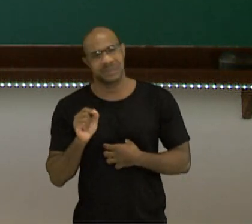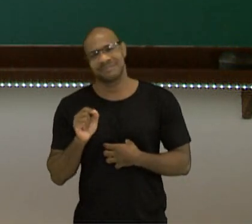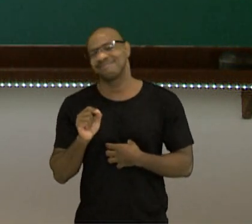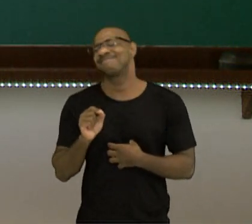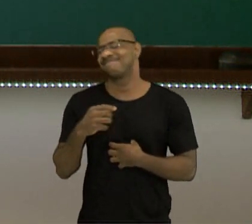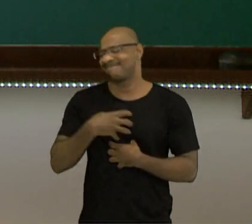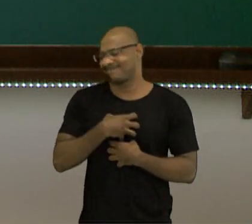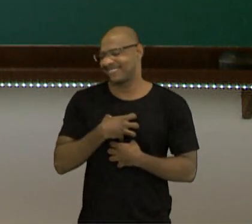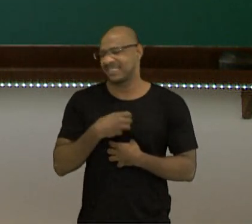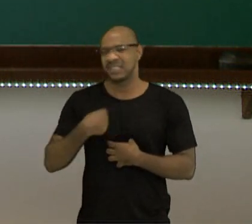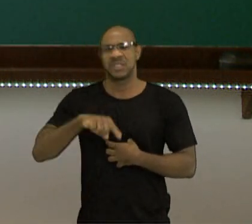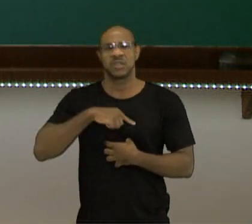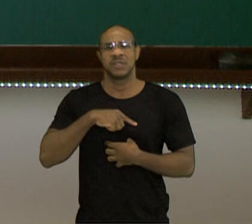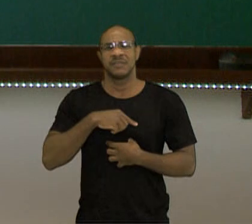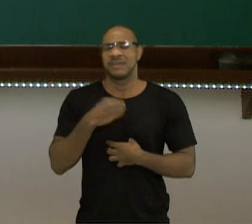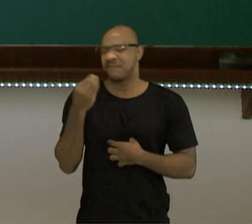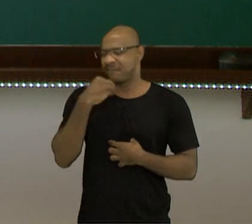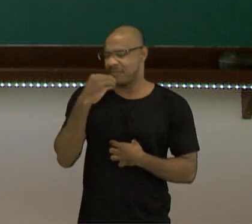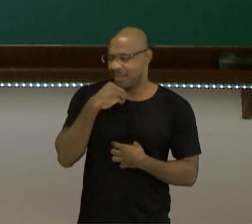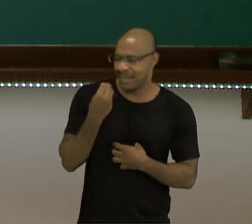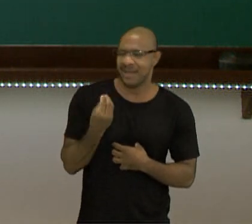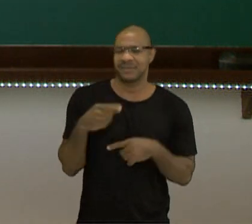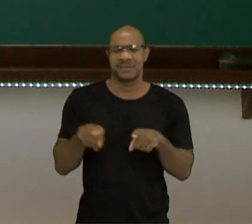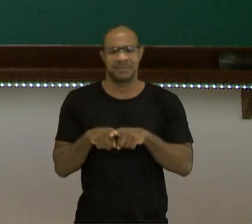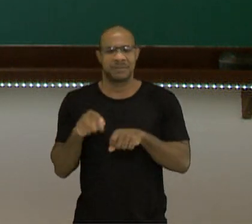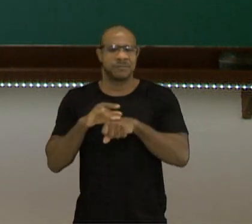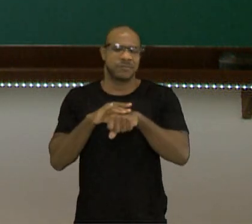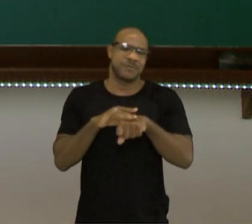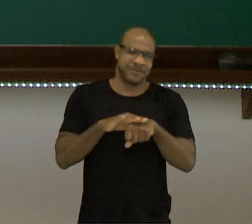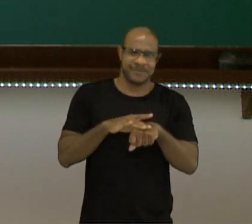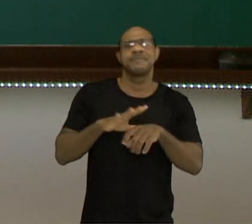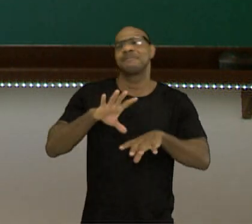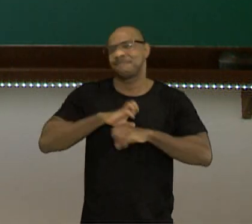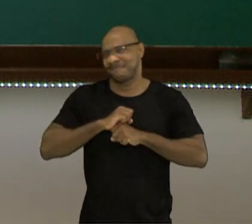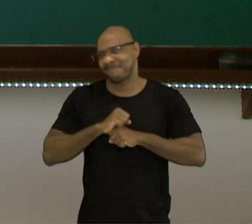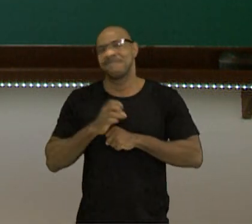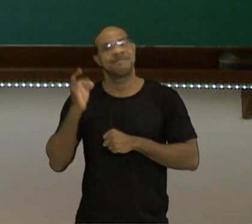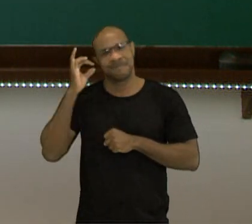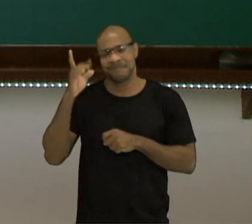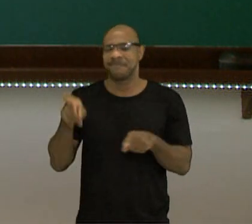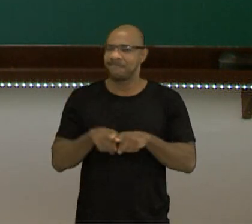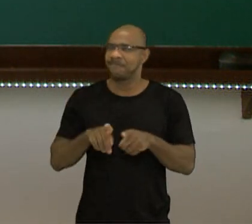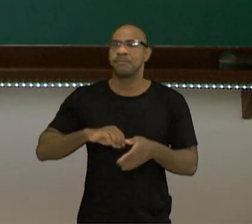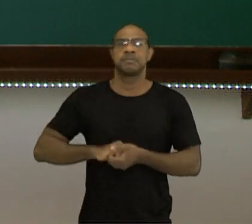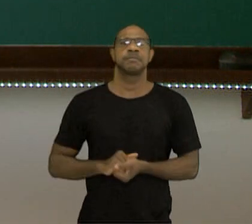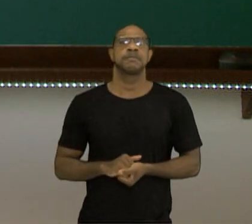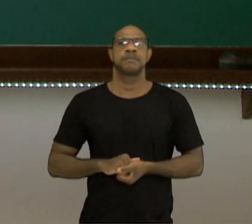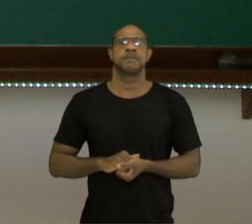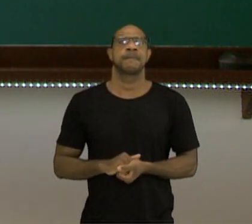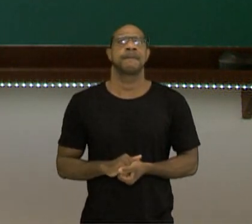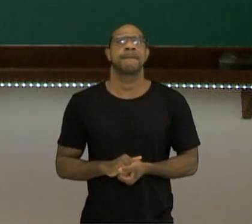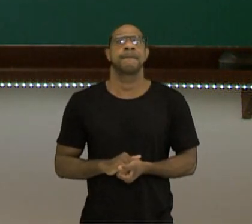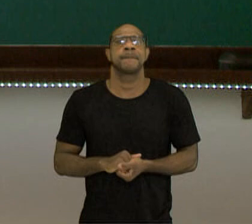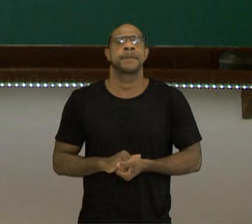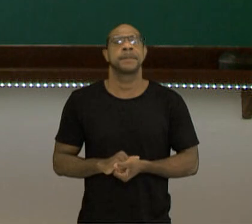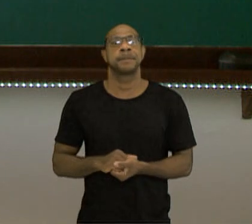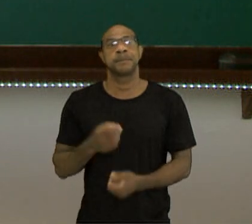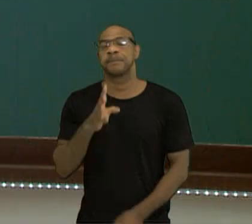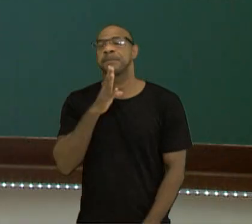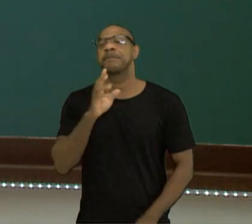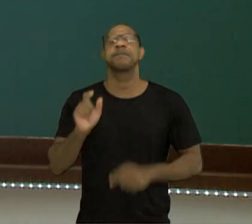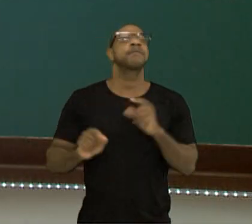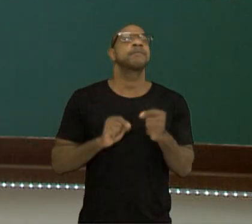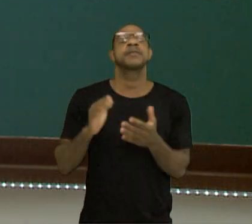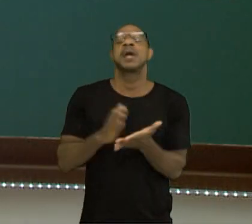acabe ficando mais suscetível a contrair essas doenças respiratórias, tá? Vamos conhecer